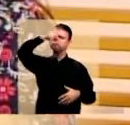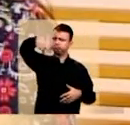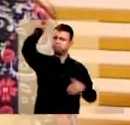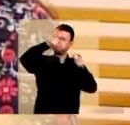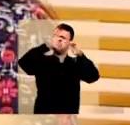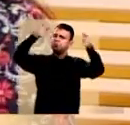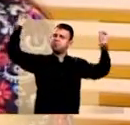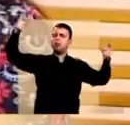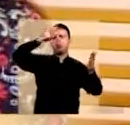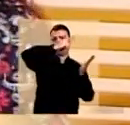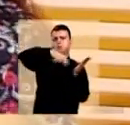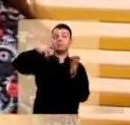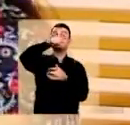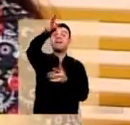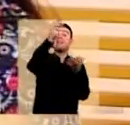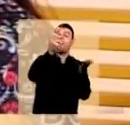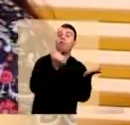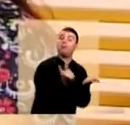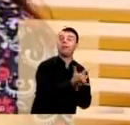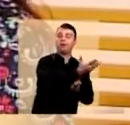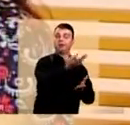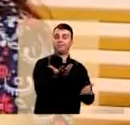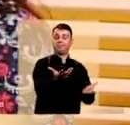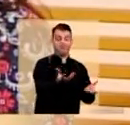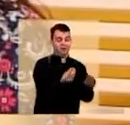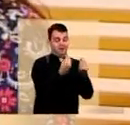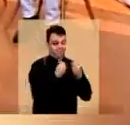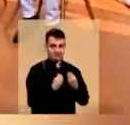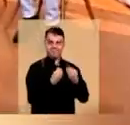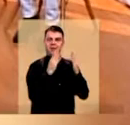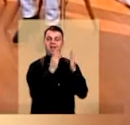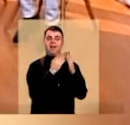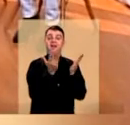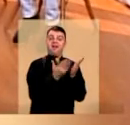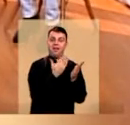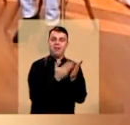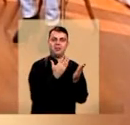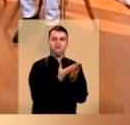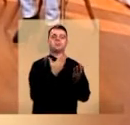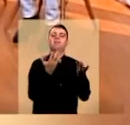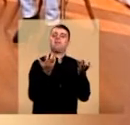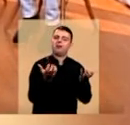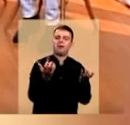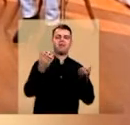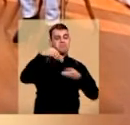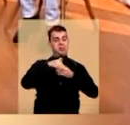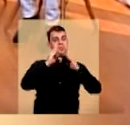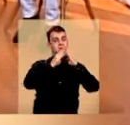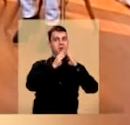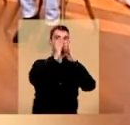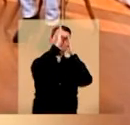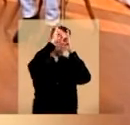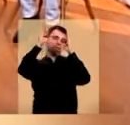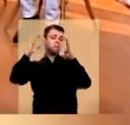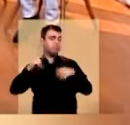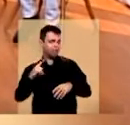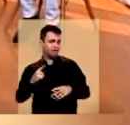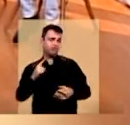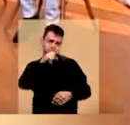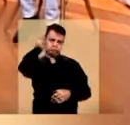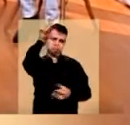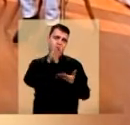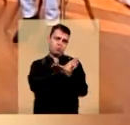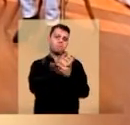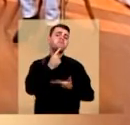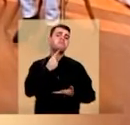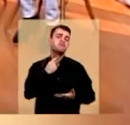lendo mais, mas eles querem ter o livro. Então, estão consumindo esse livro para ter essa biblioteca em casa, né?